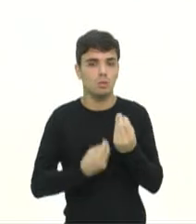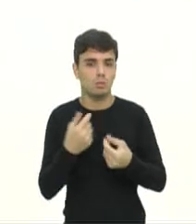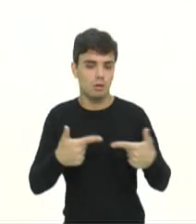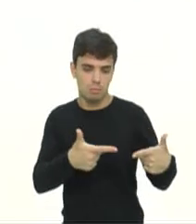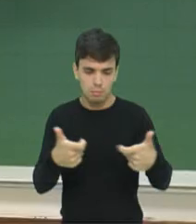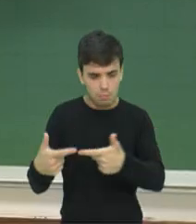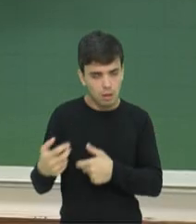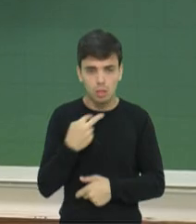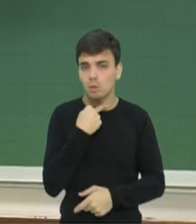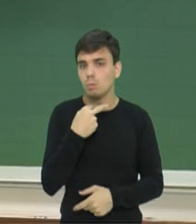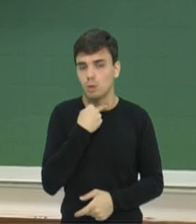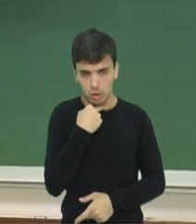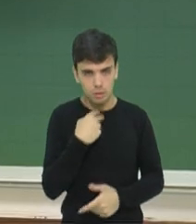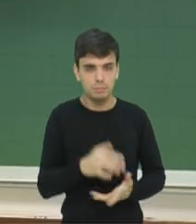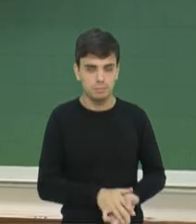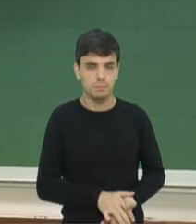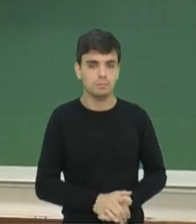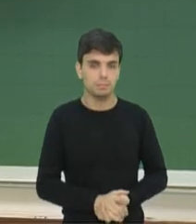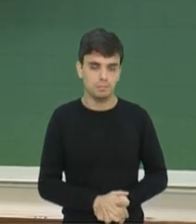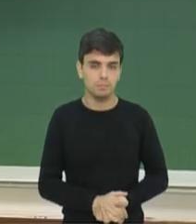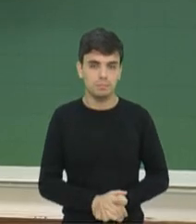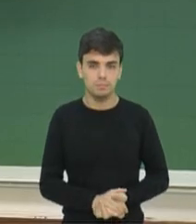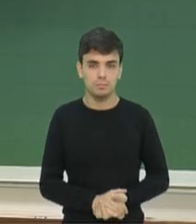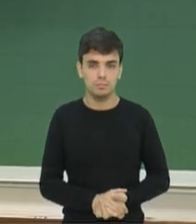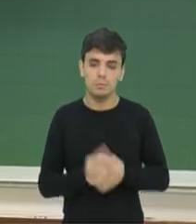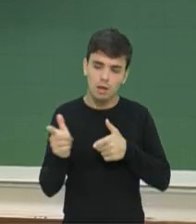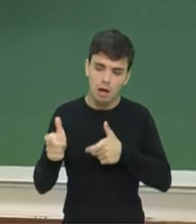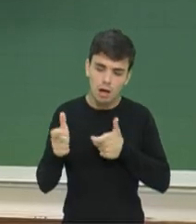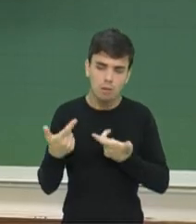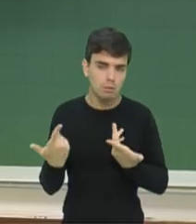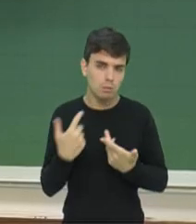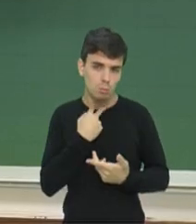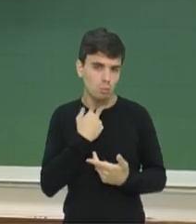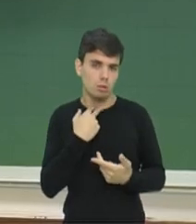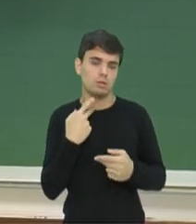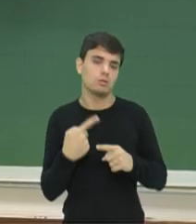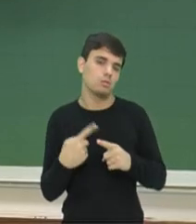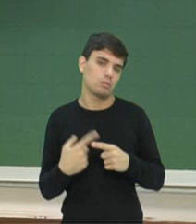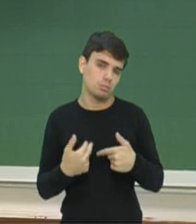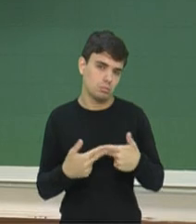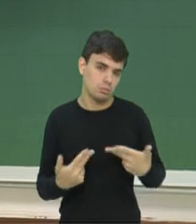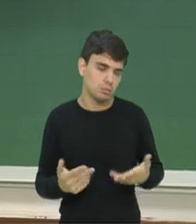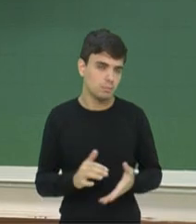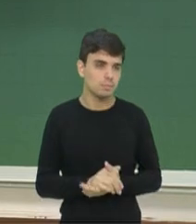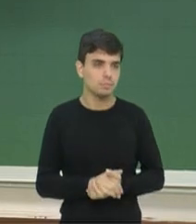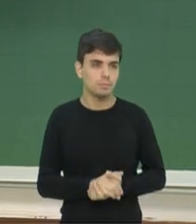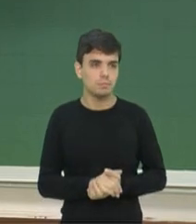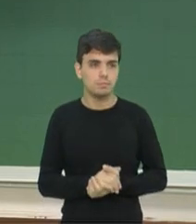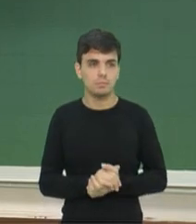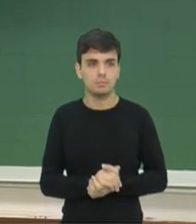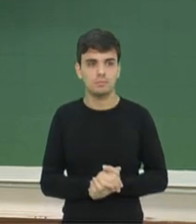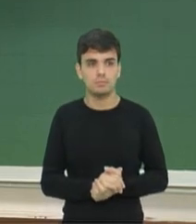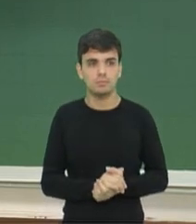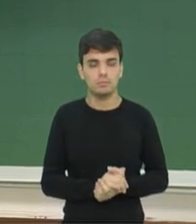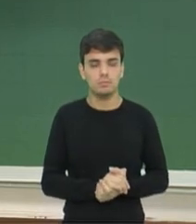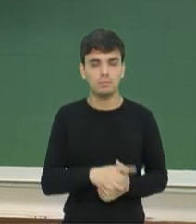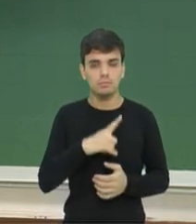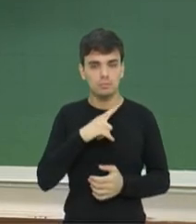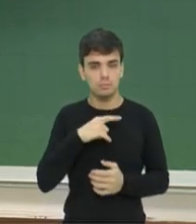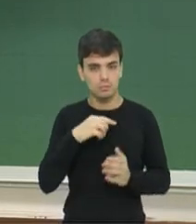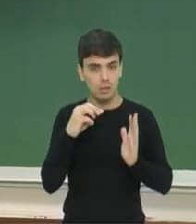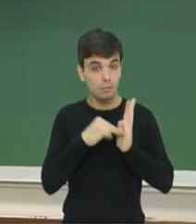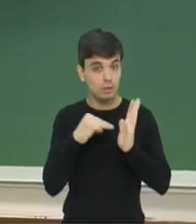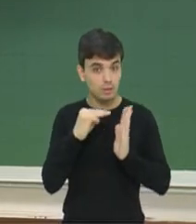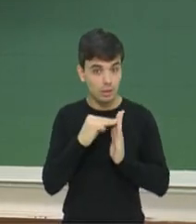armas, né? Então ela foi utilizada sem o uso de armas. As armas que eram utilizadas eram as mãos e os pés. Então, essa modalidade que deu origem ao